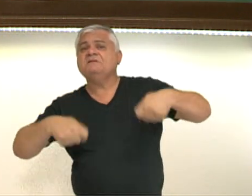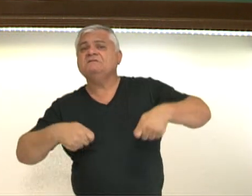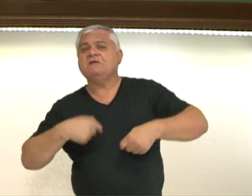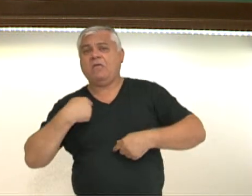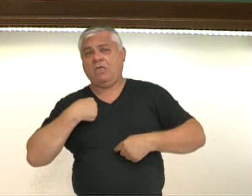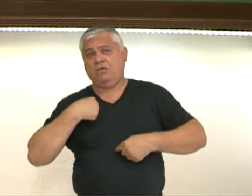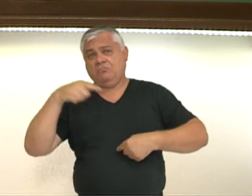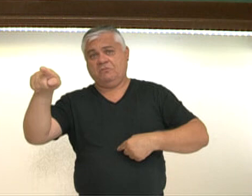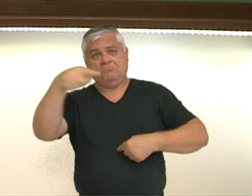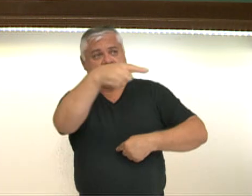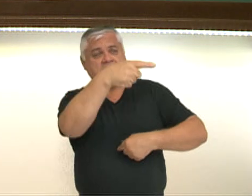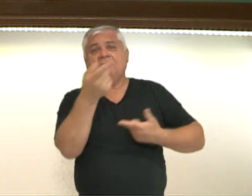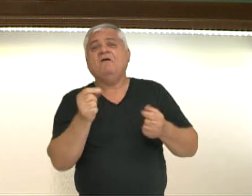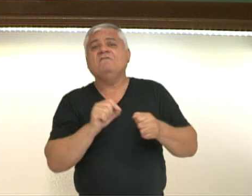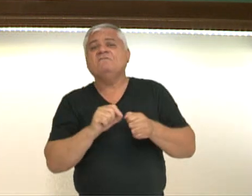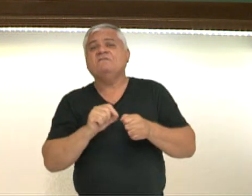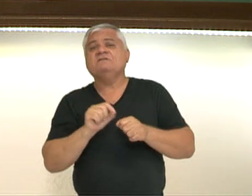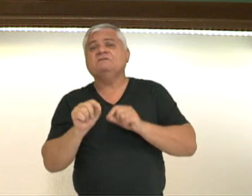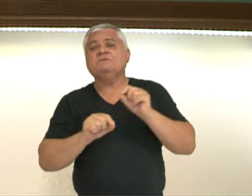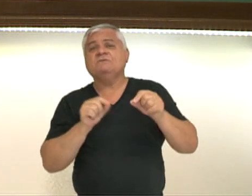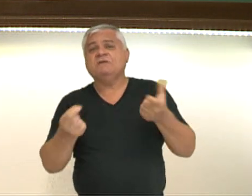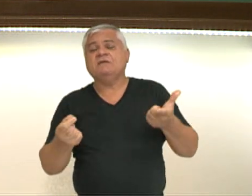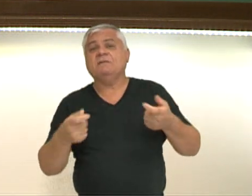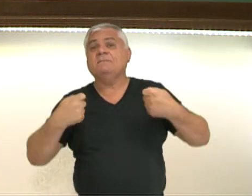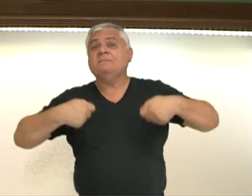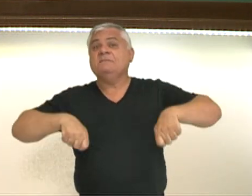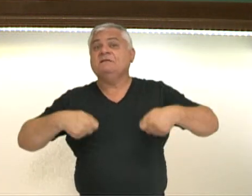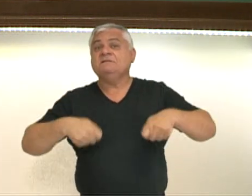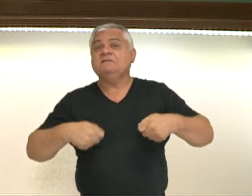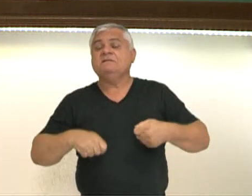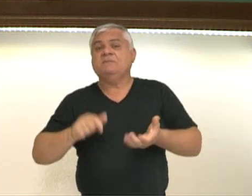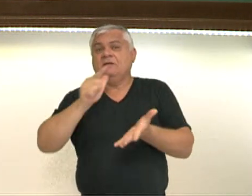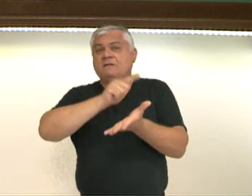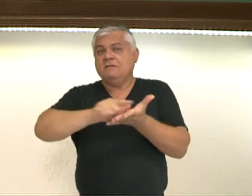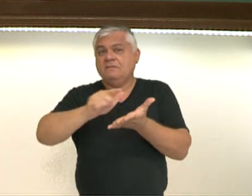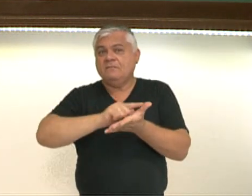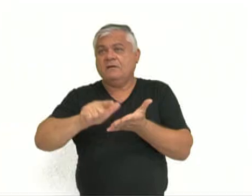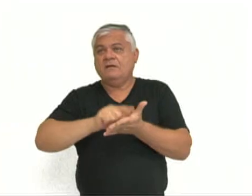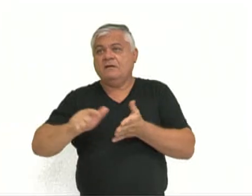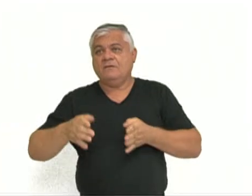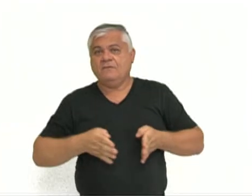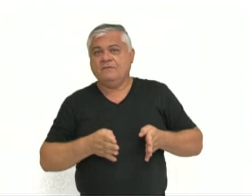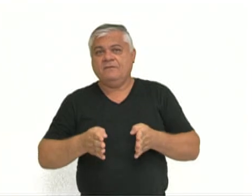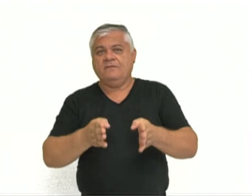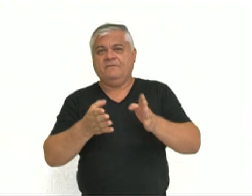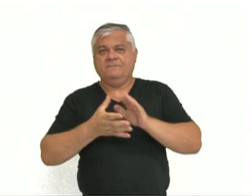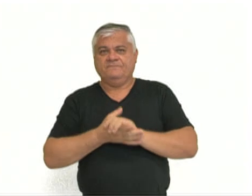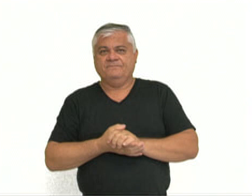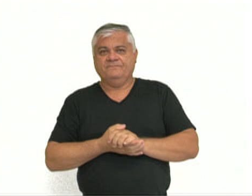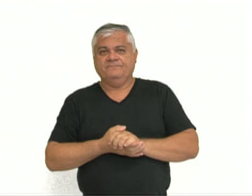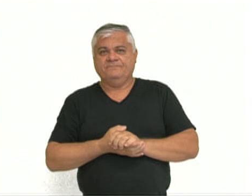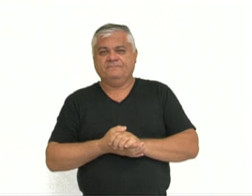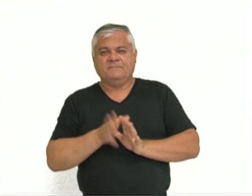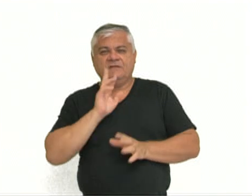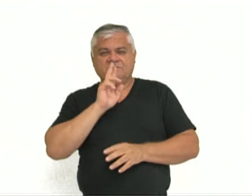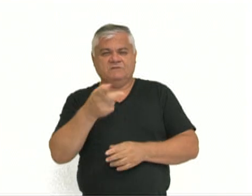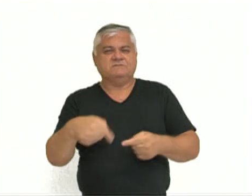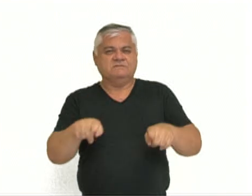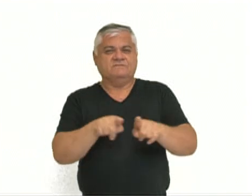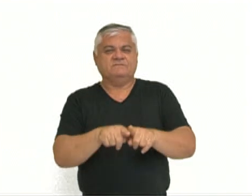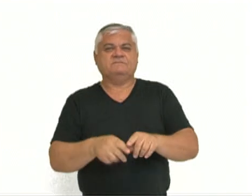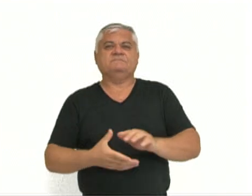tua? Quais as ações humanas necessárias para a despoluição de um rio? A resposta é com vocês, eu já volto.